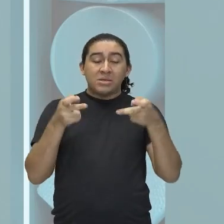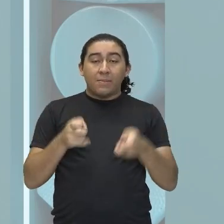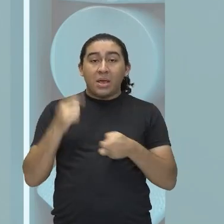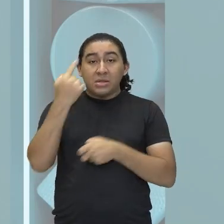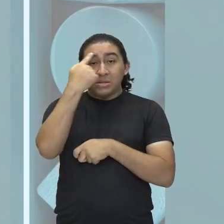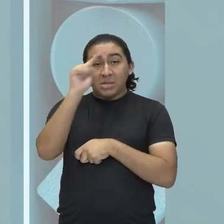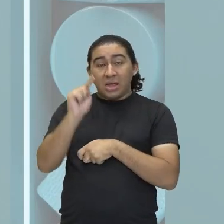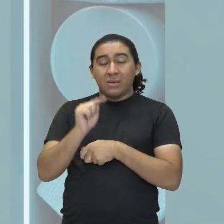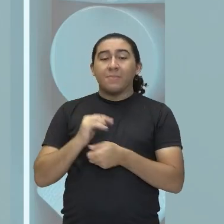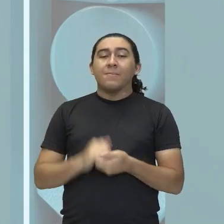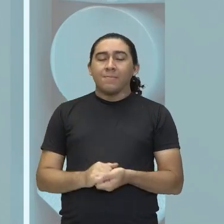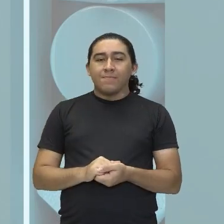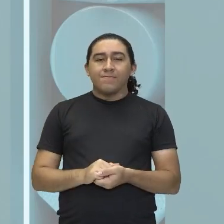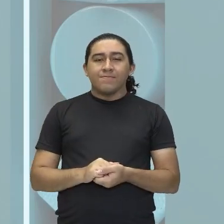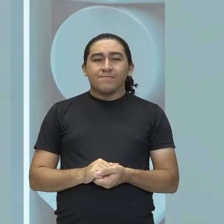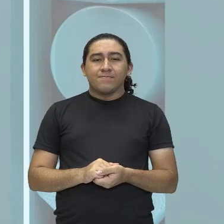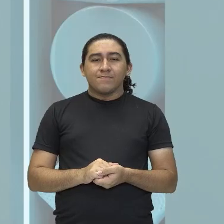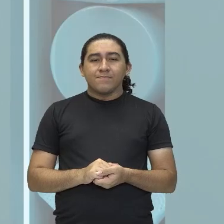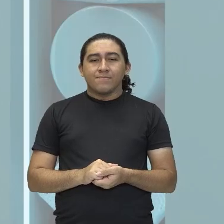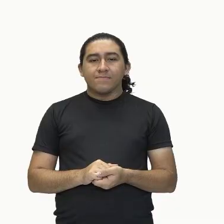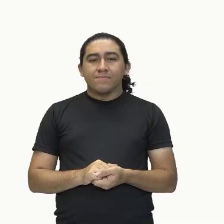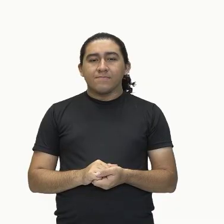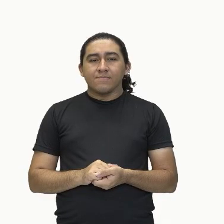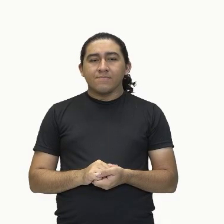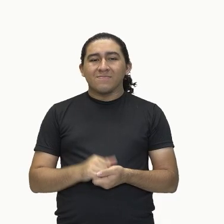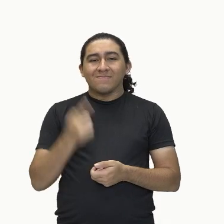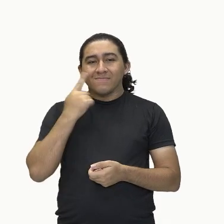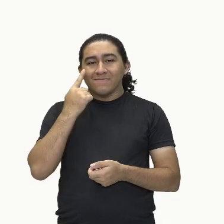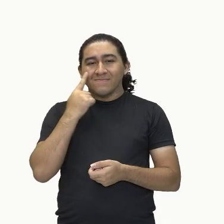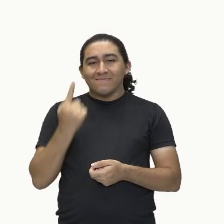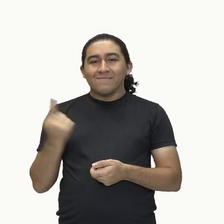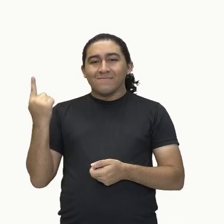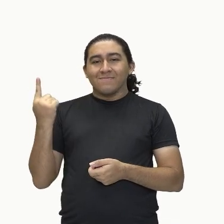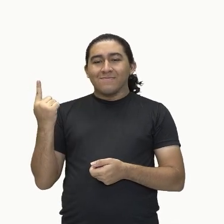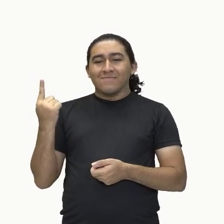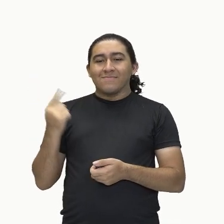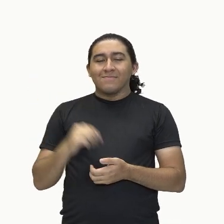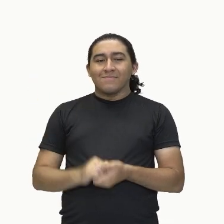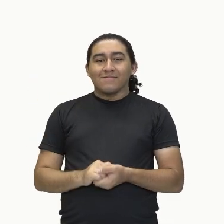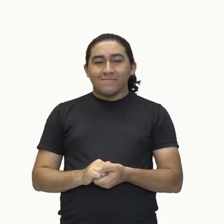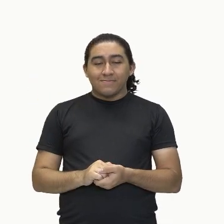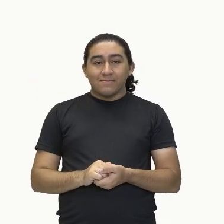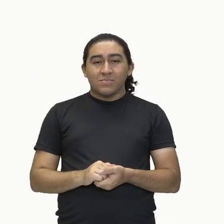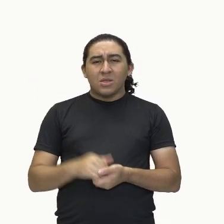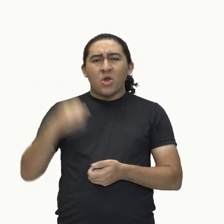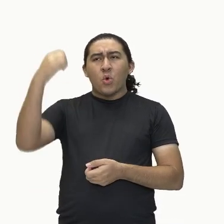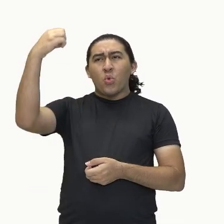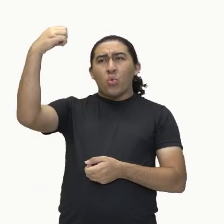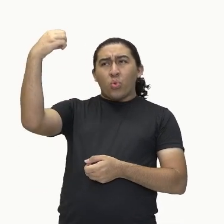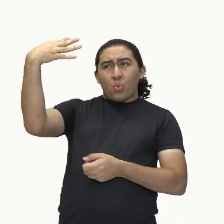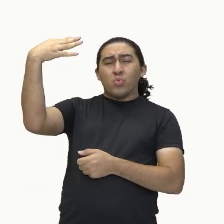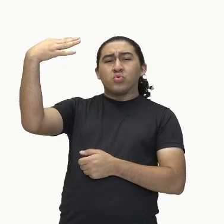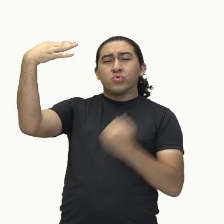de deformidade? Colocando aí para vocês. Olha só. A luz delirava,